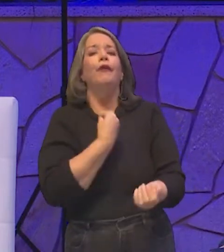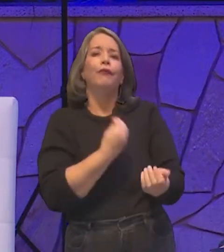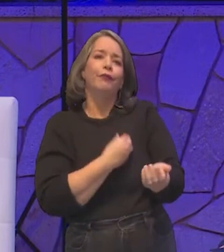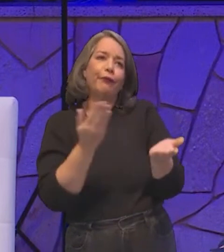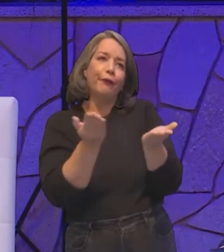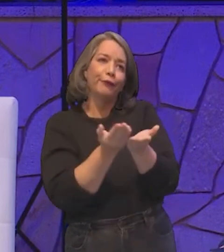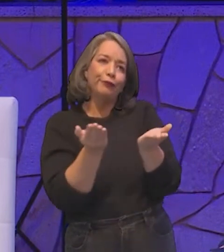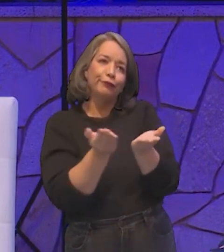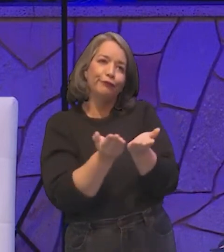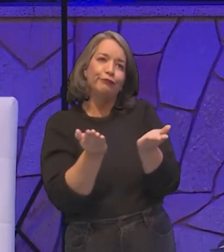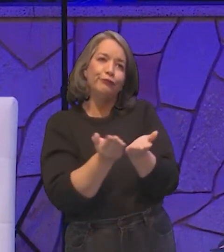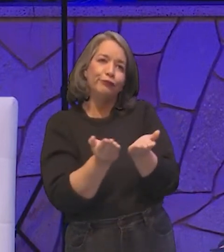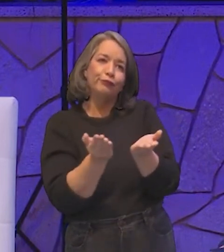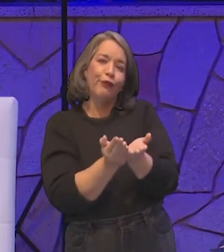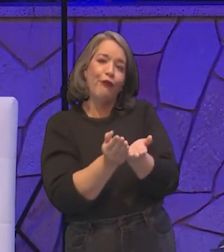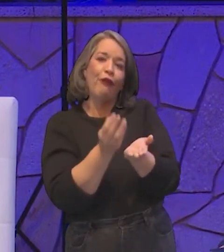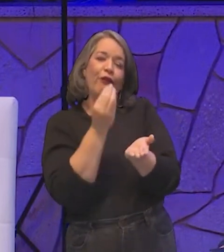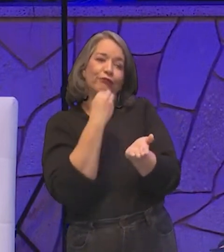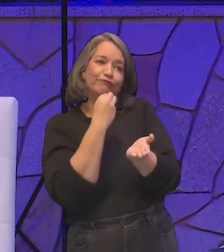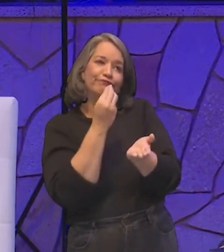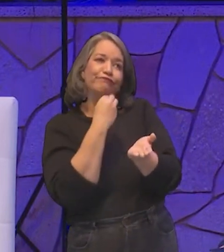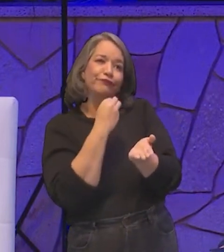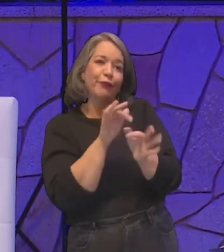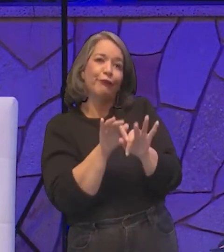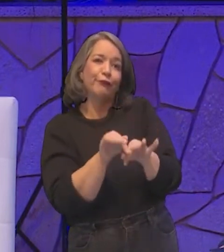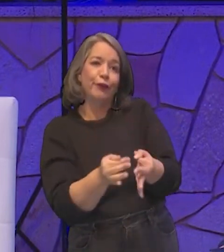simples, de vir até a igreja,